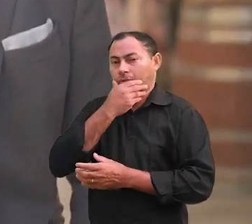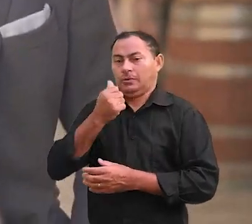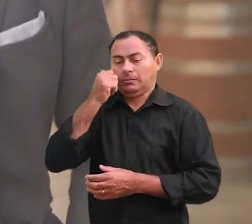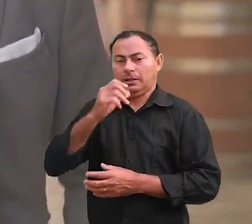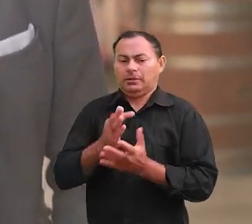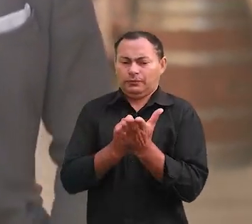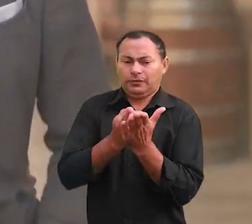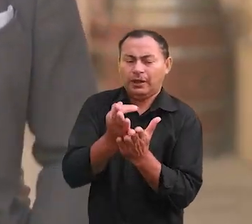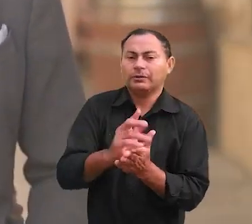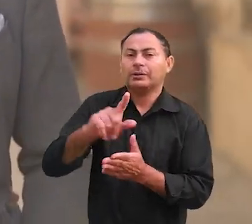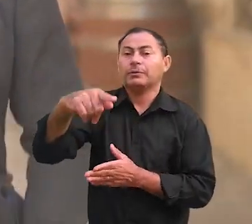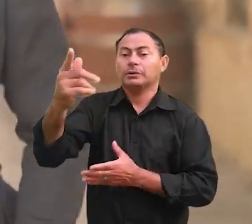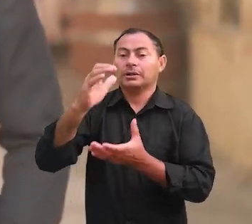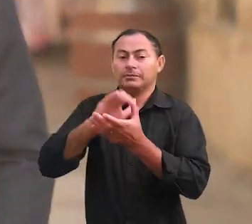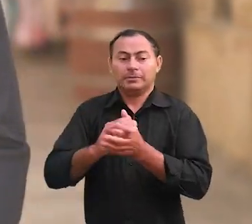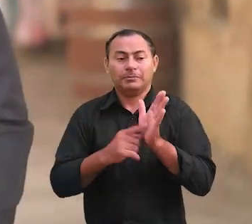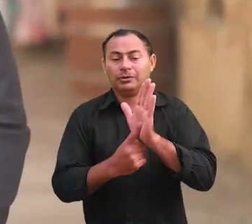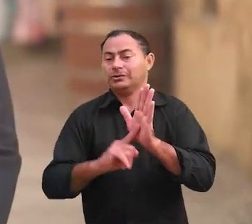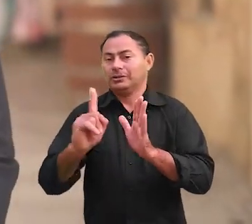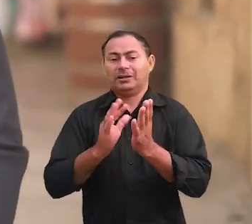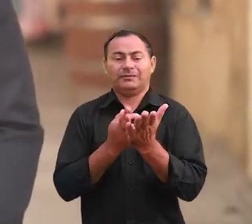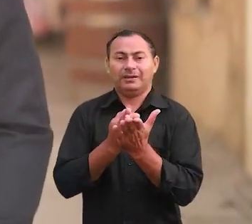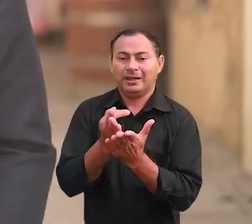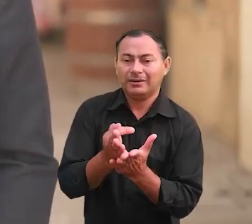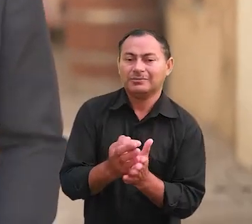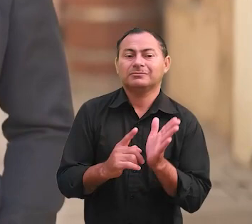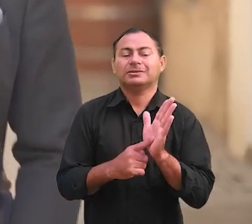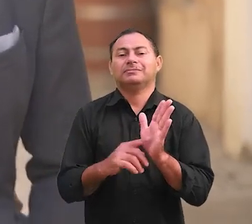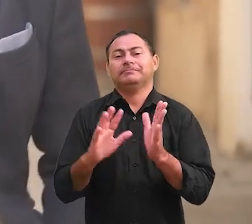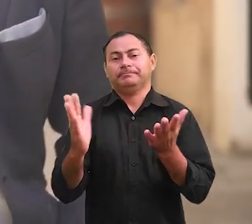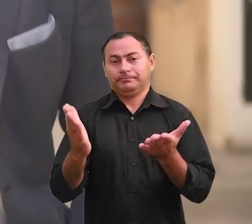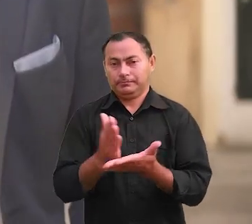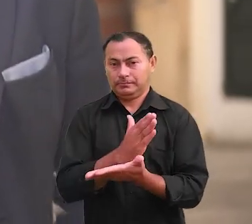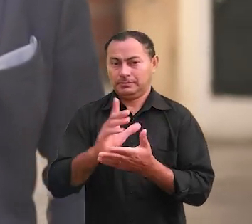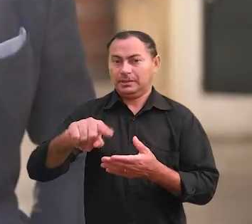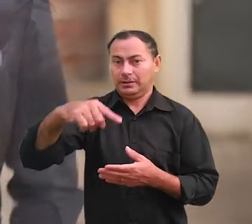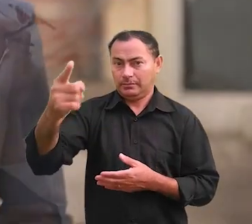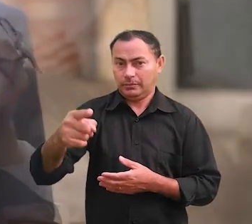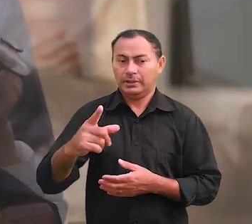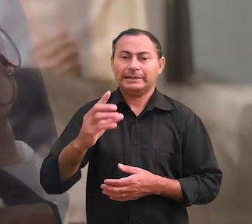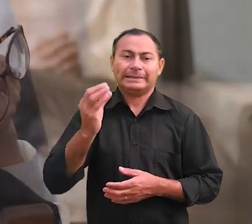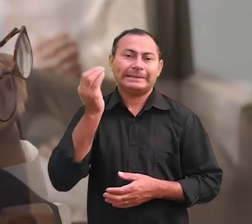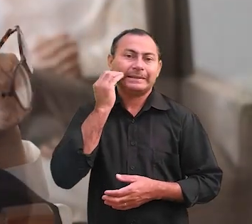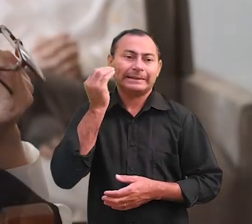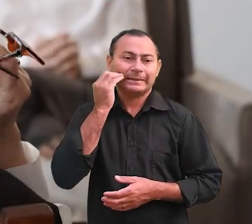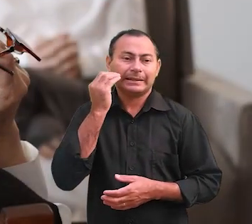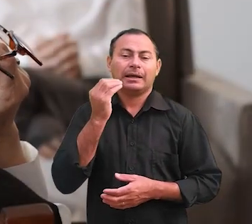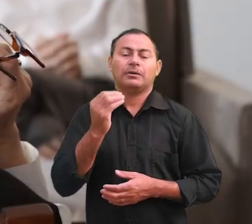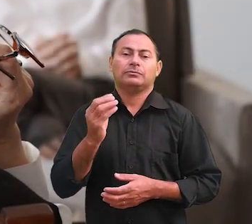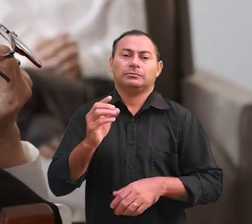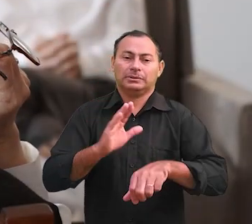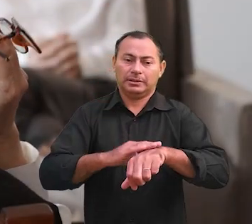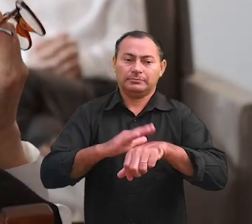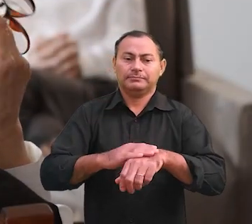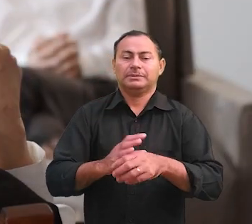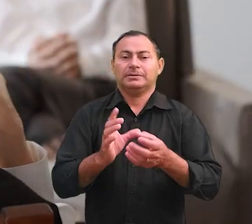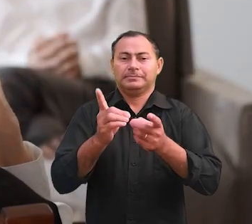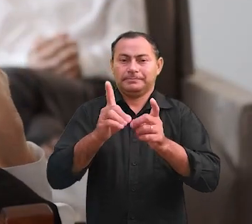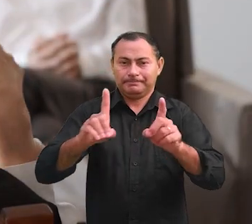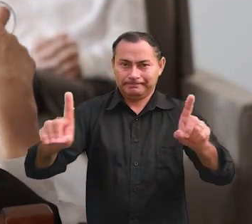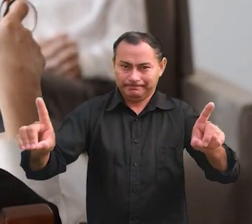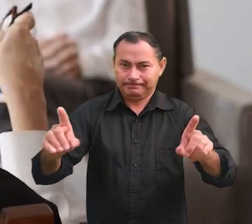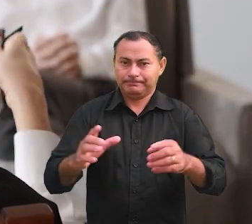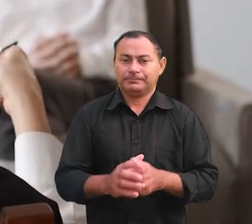cônjuge era um Crente Fiel e depois do casamento ele mostrou que não era alguns depois de tentar impor um tempo